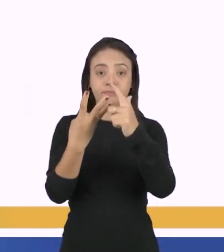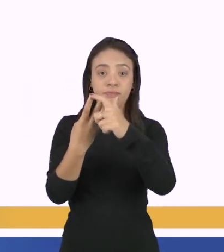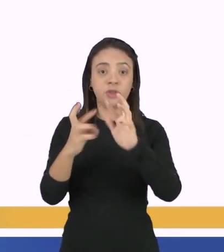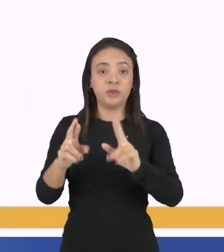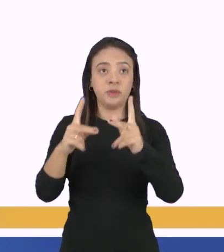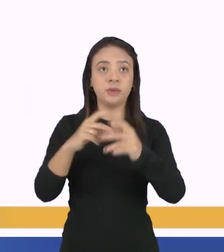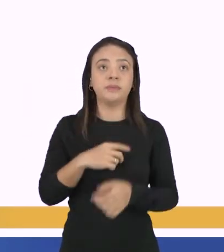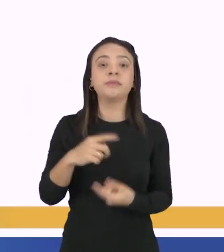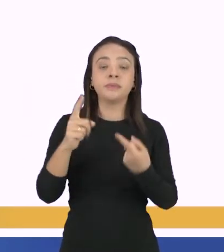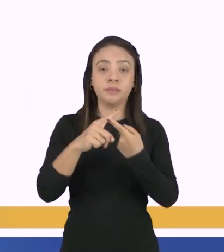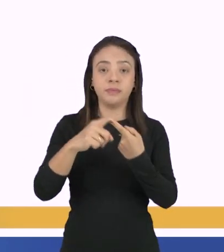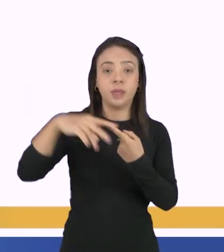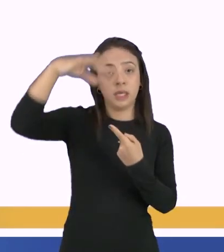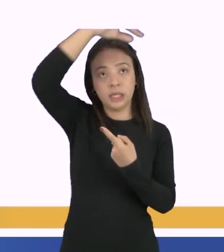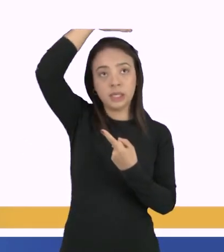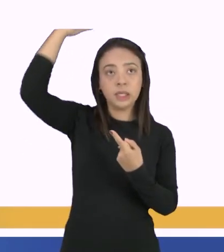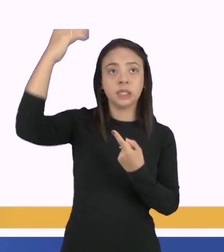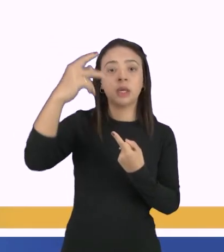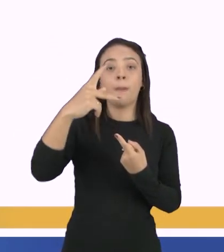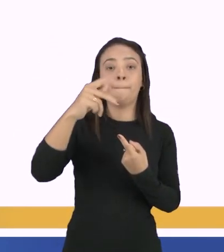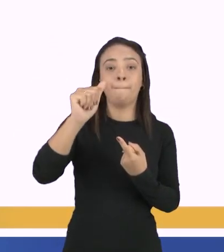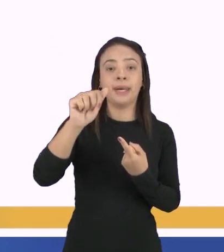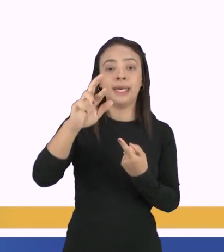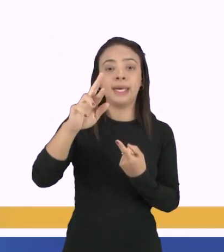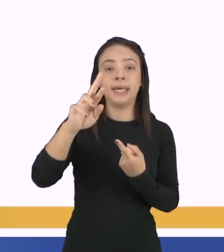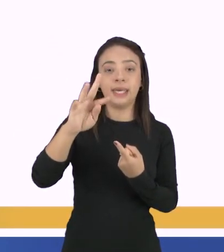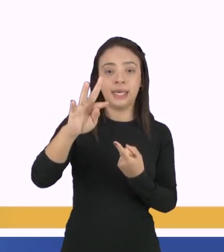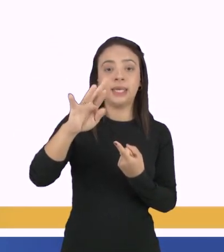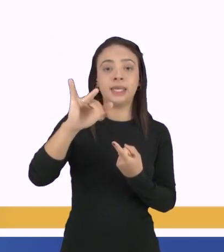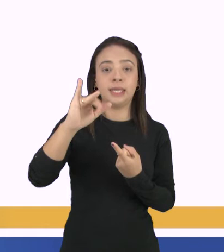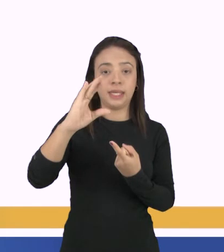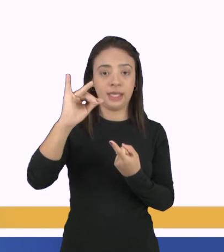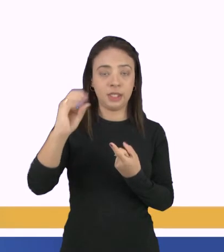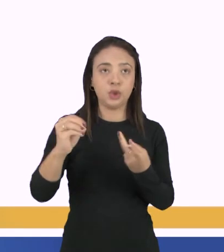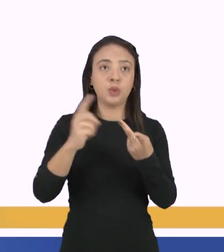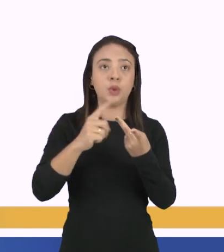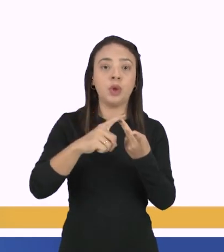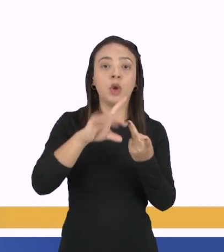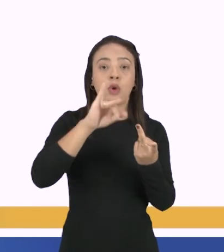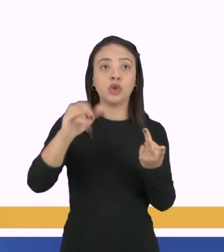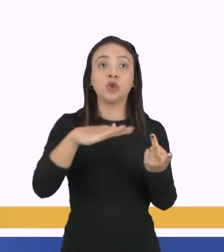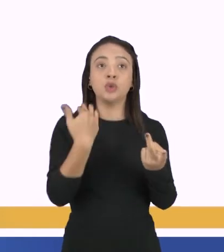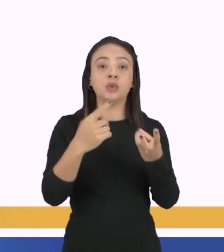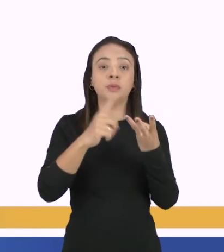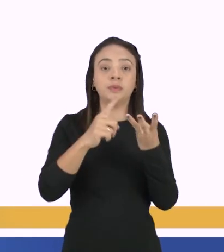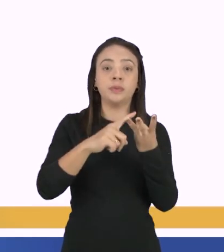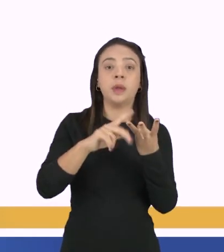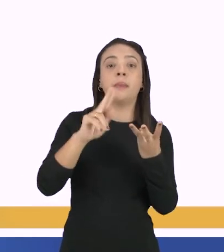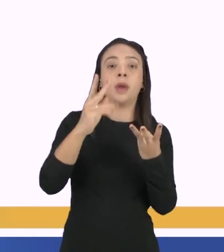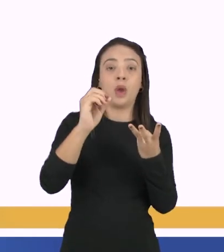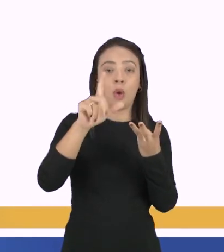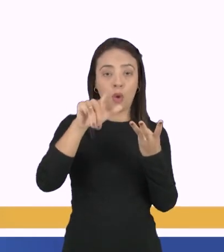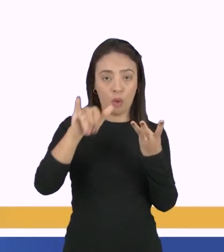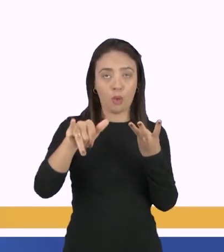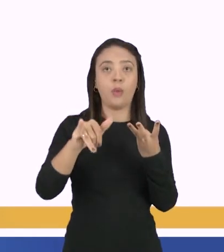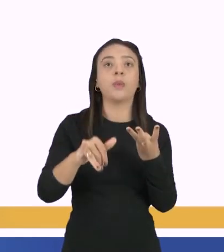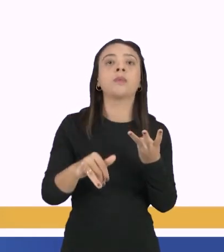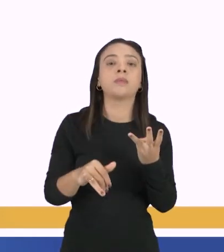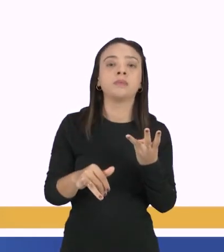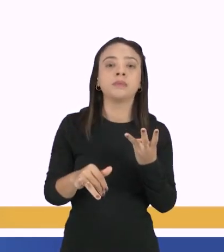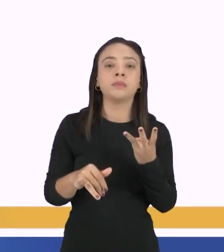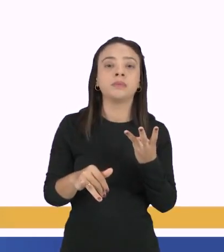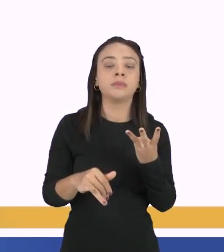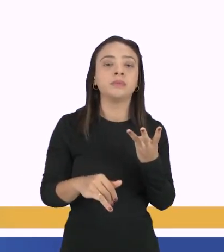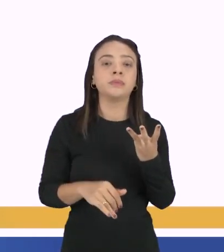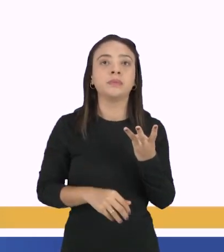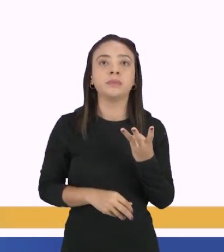St. Patrick's Day, Dia de los Muertos e Holi. O dia de São Patrício, o Dia dos Mortos e o Holi, que não tem